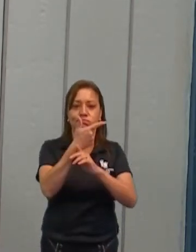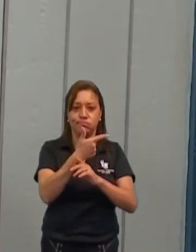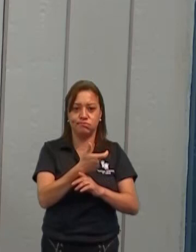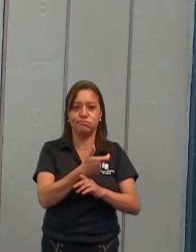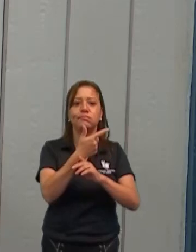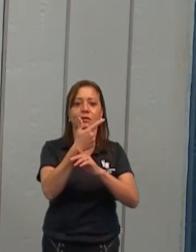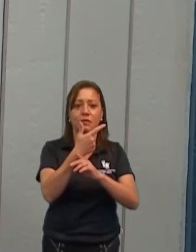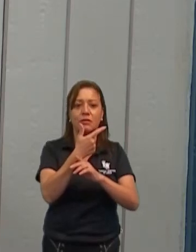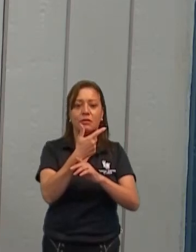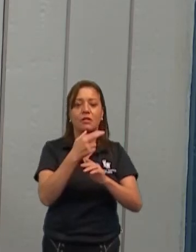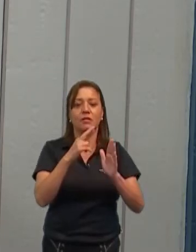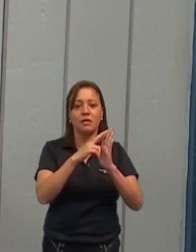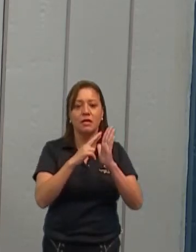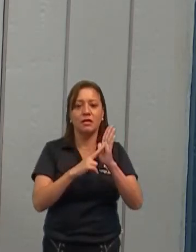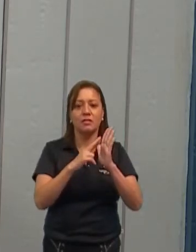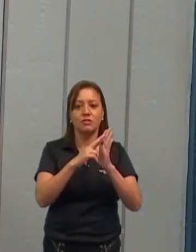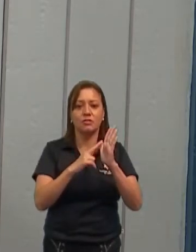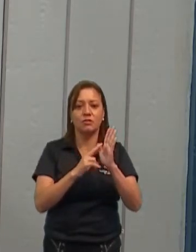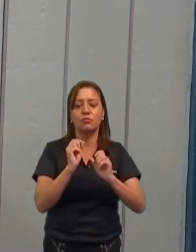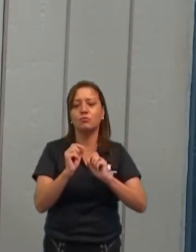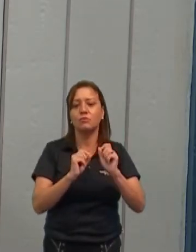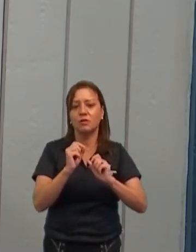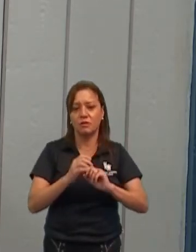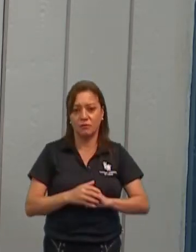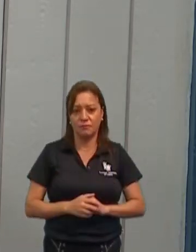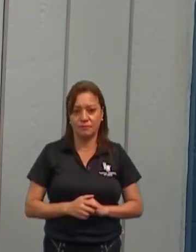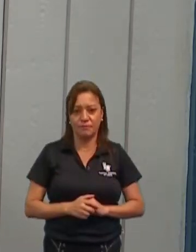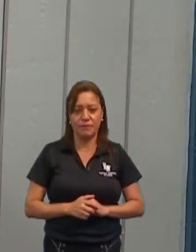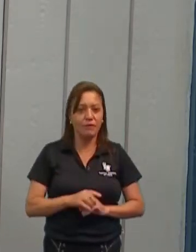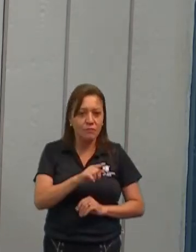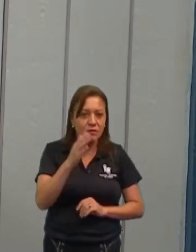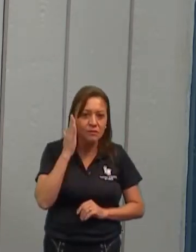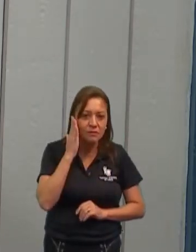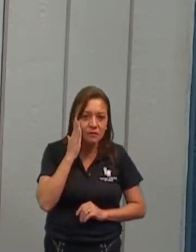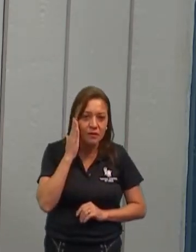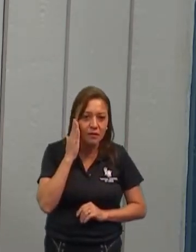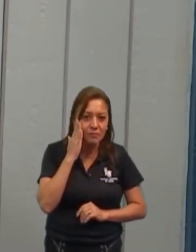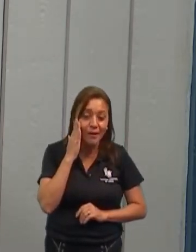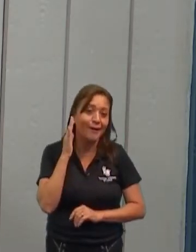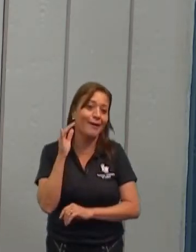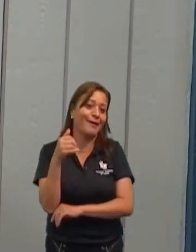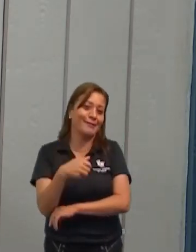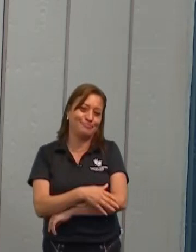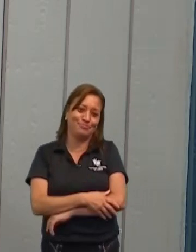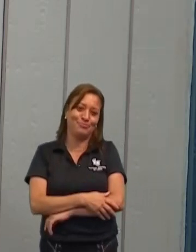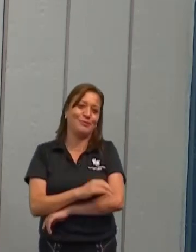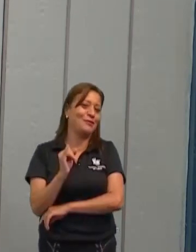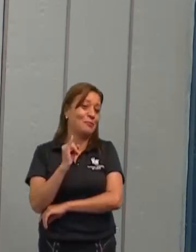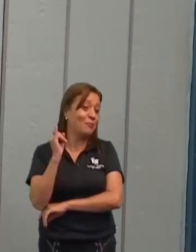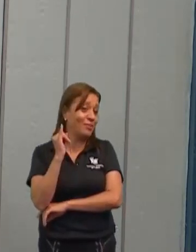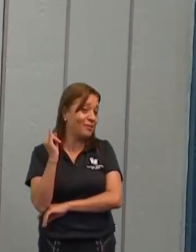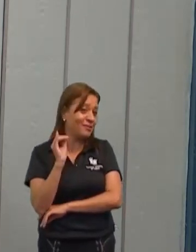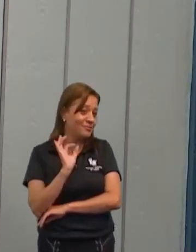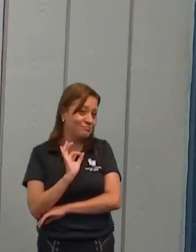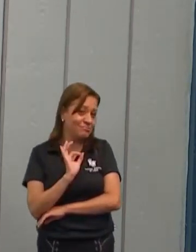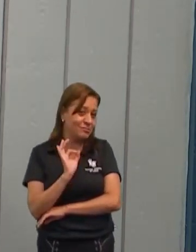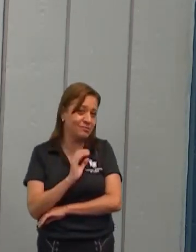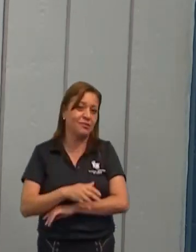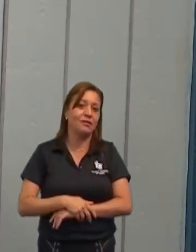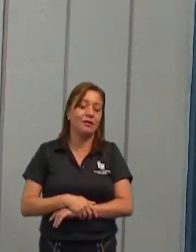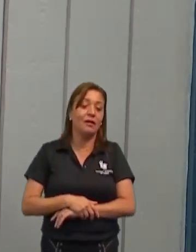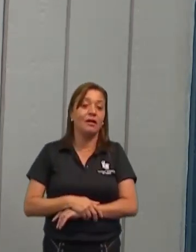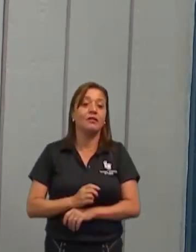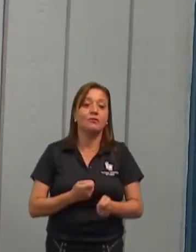país foram apreendidos. Alguém sabe? Isso não é interessante para ninguém. Então, ficam perseguindo